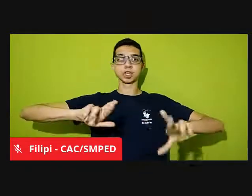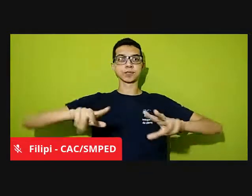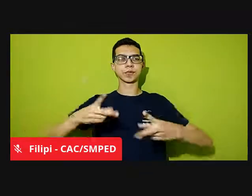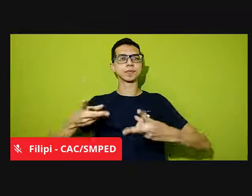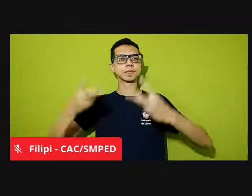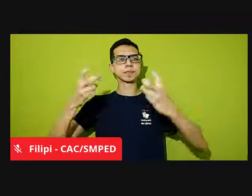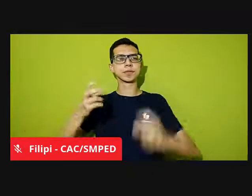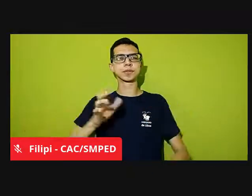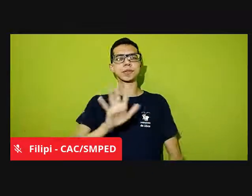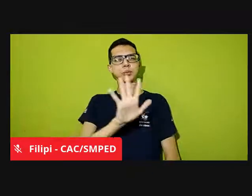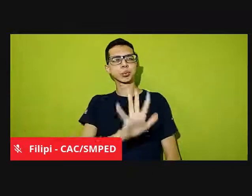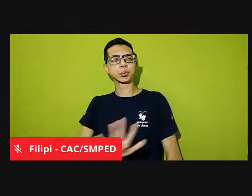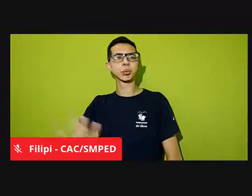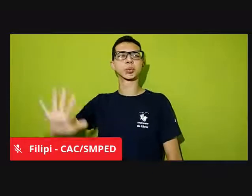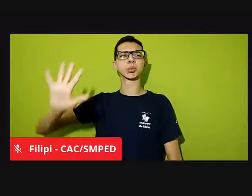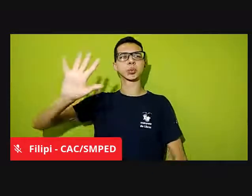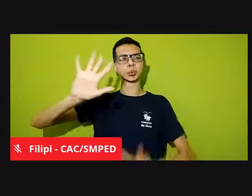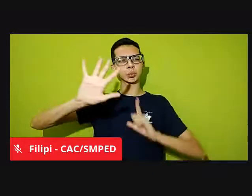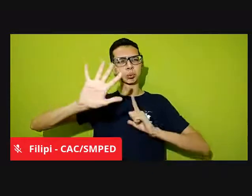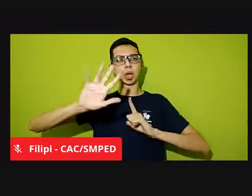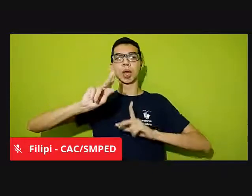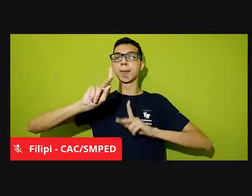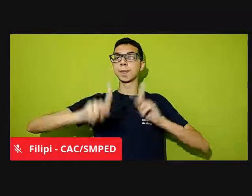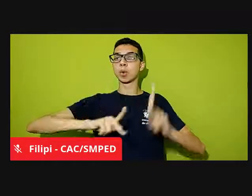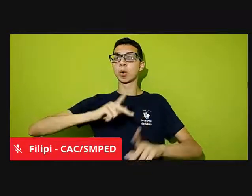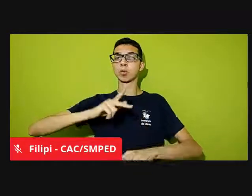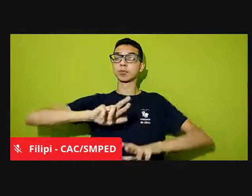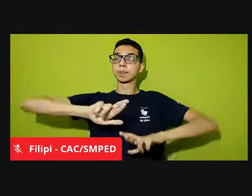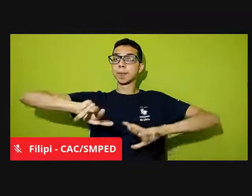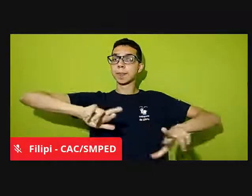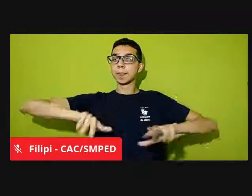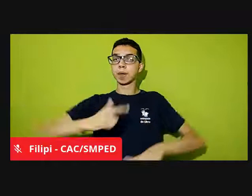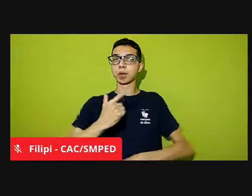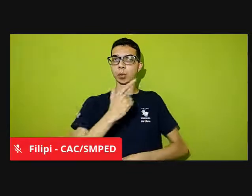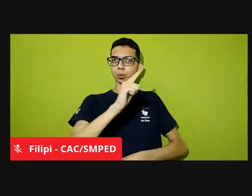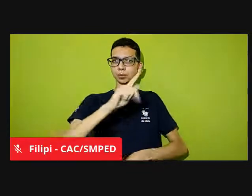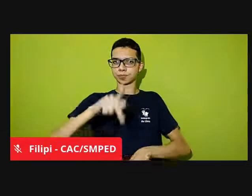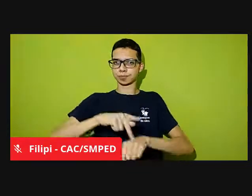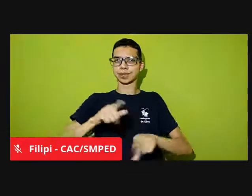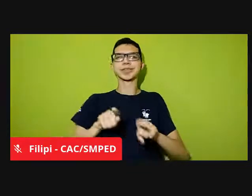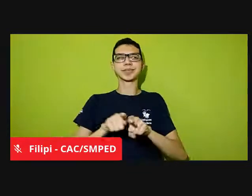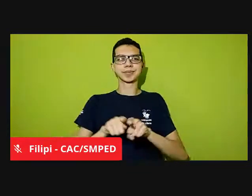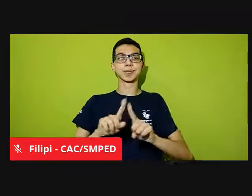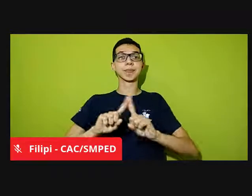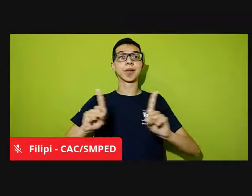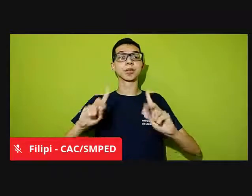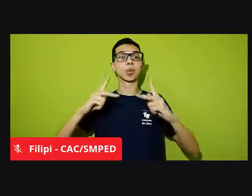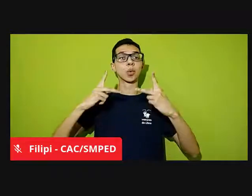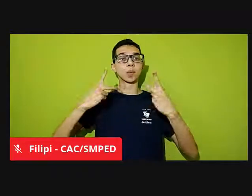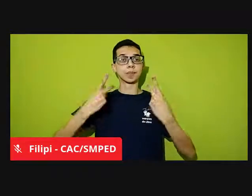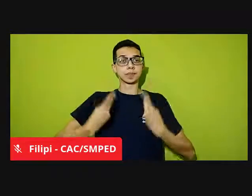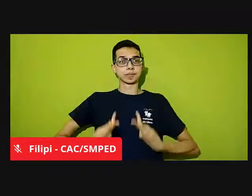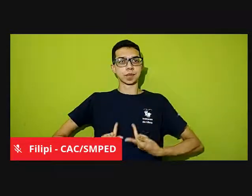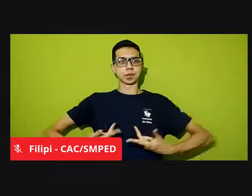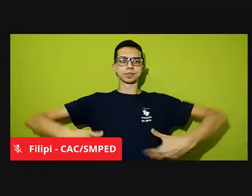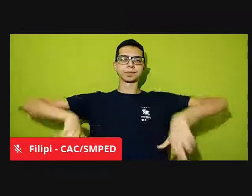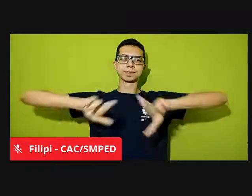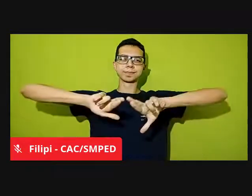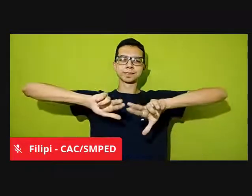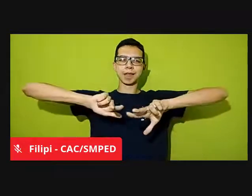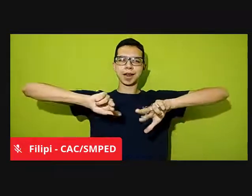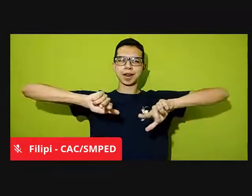seja de outros povos, né, de outros países, mas essa diversidade humana como um todo, então a gente não